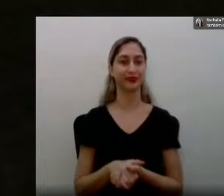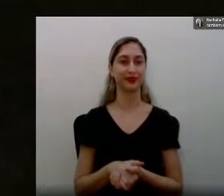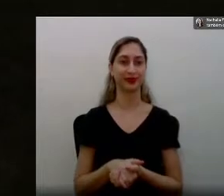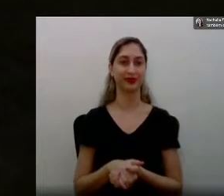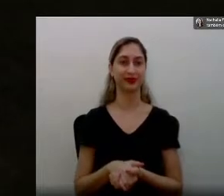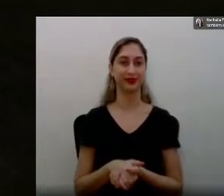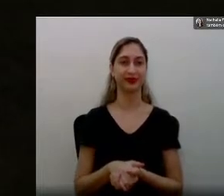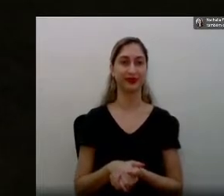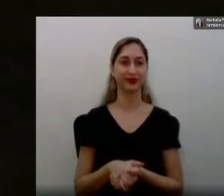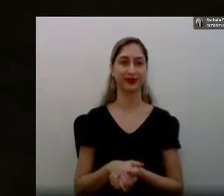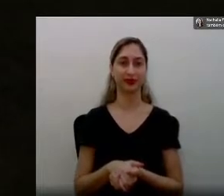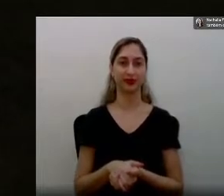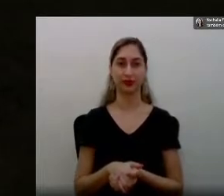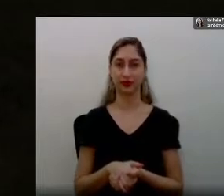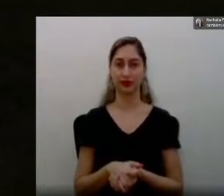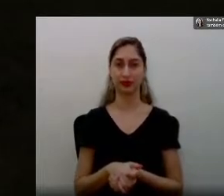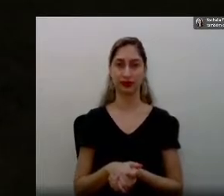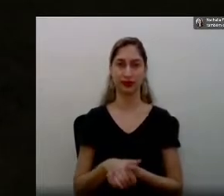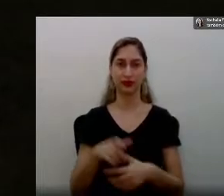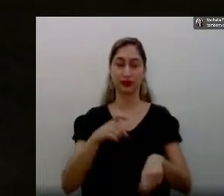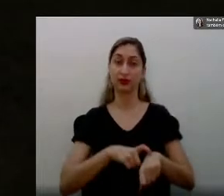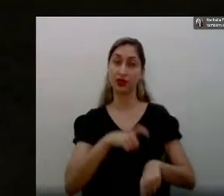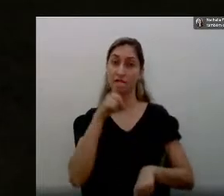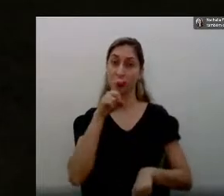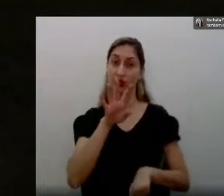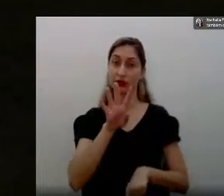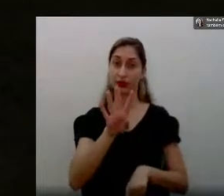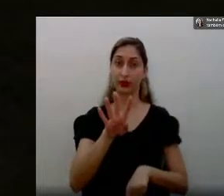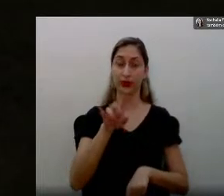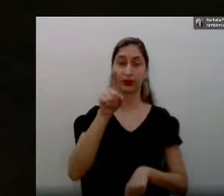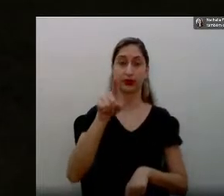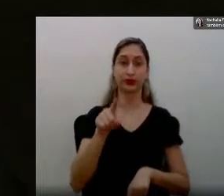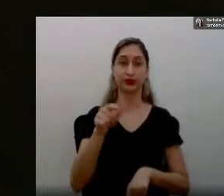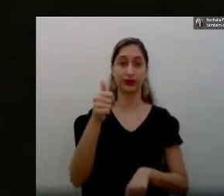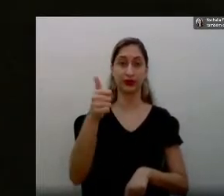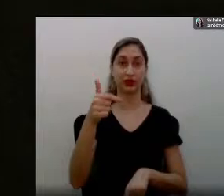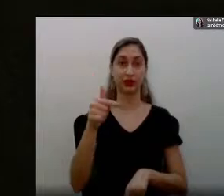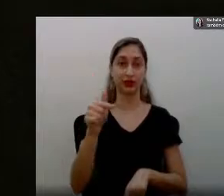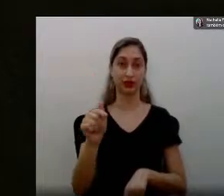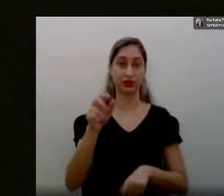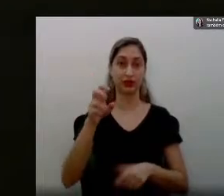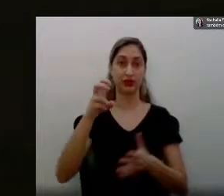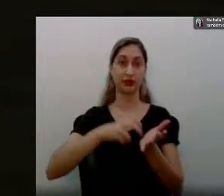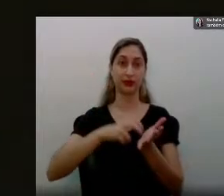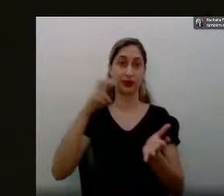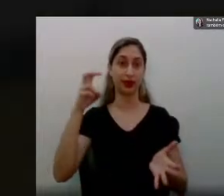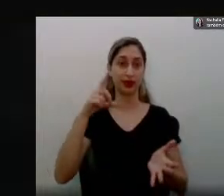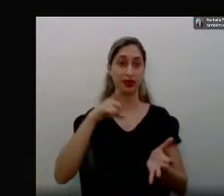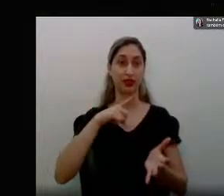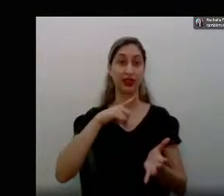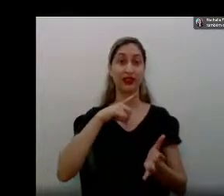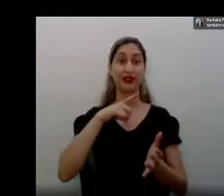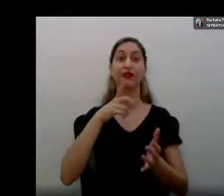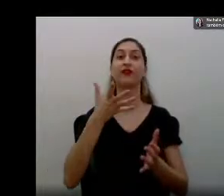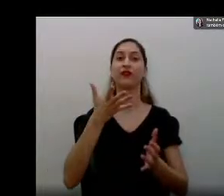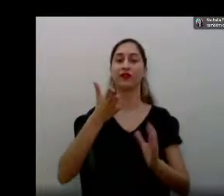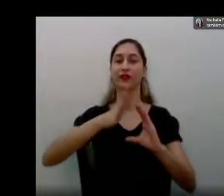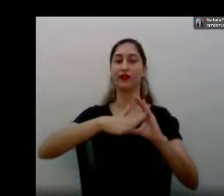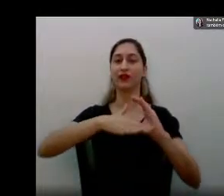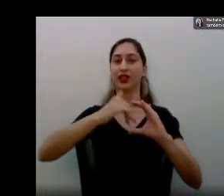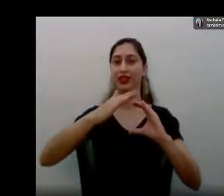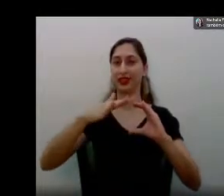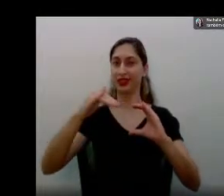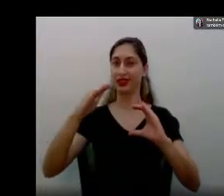e quando for 4:17 da manhã para quem tiver acordada aí a gente tem Vênus no céu né